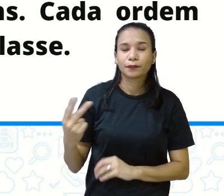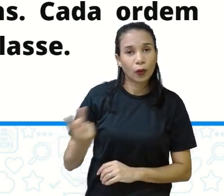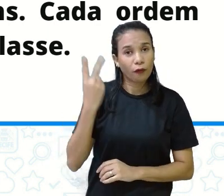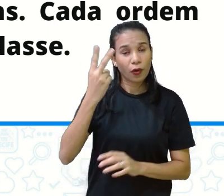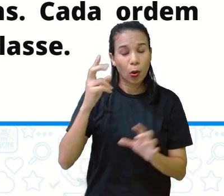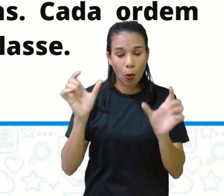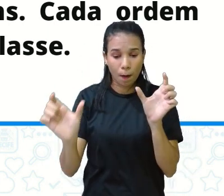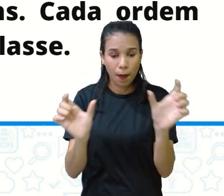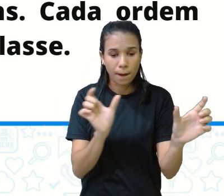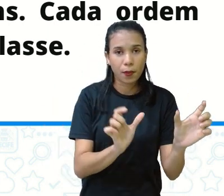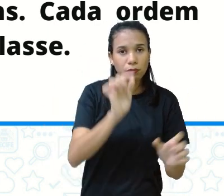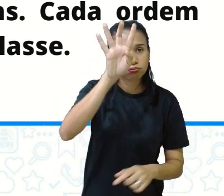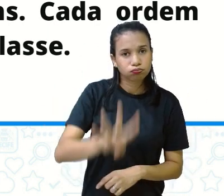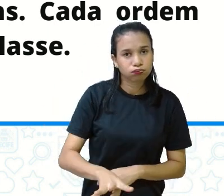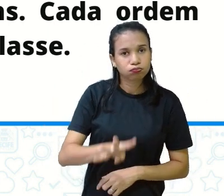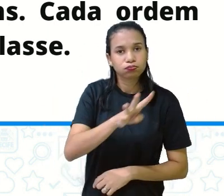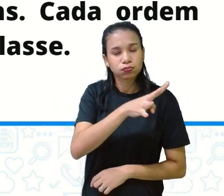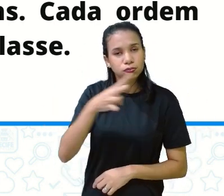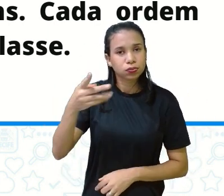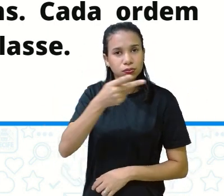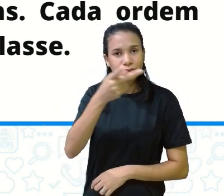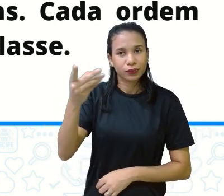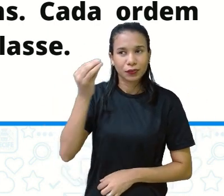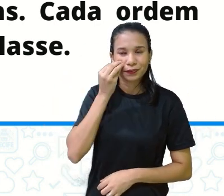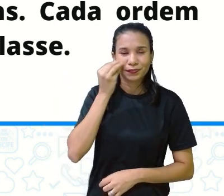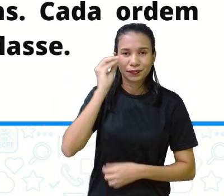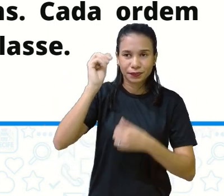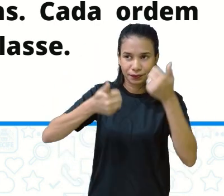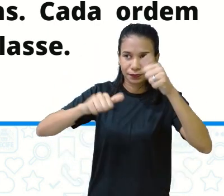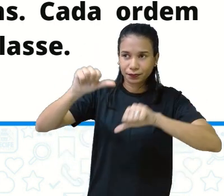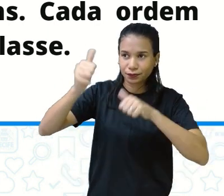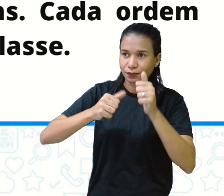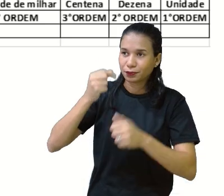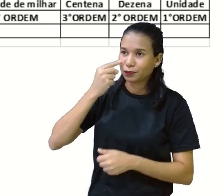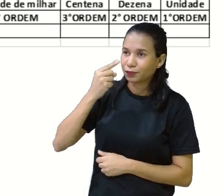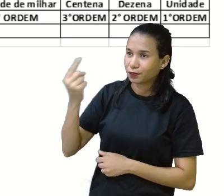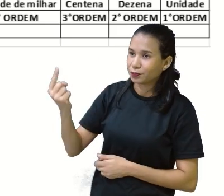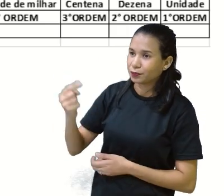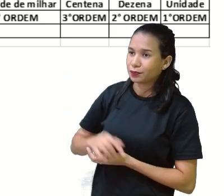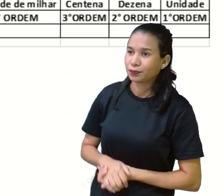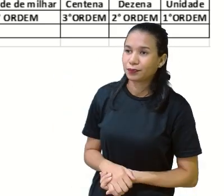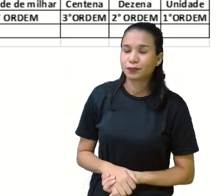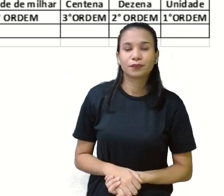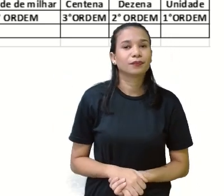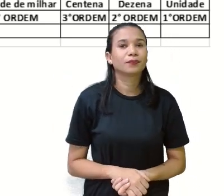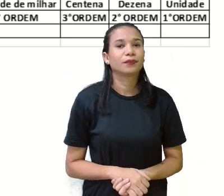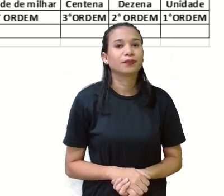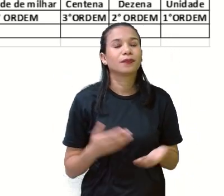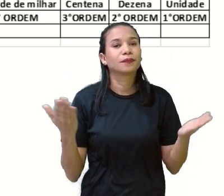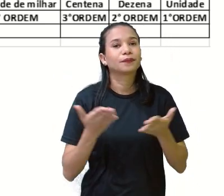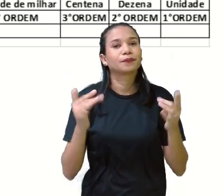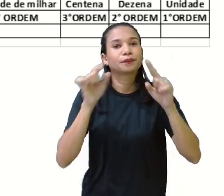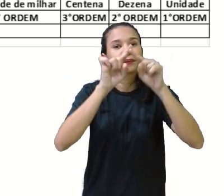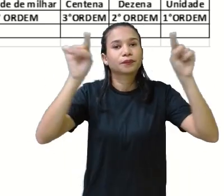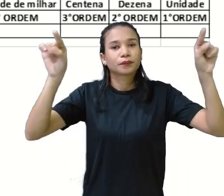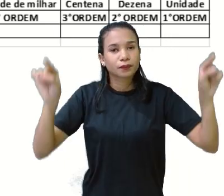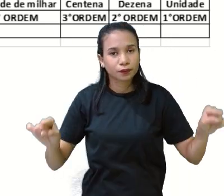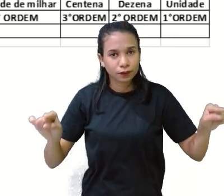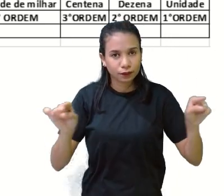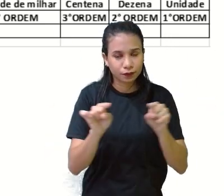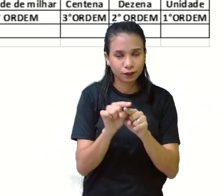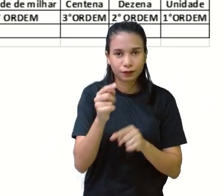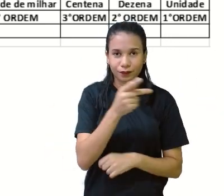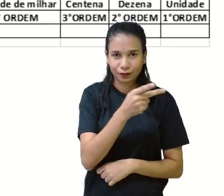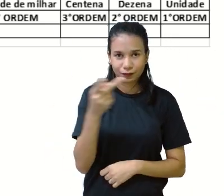lugar para vocês darem uma analisada. Deixa eu só mostrar aqui o quadro para